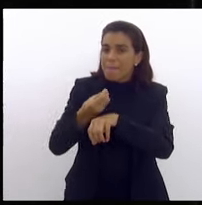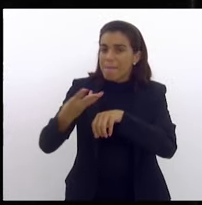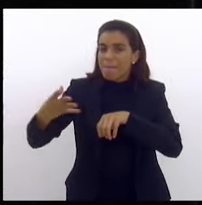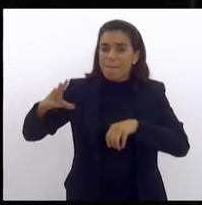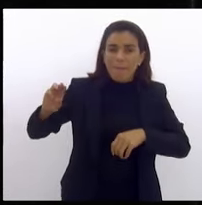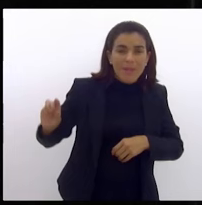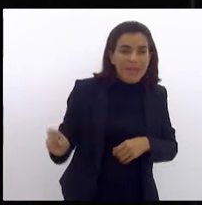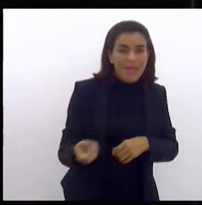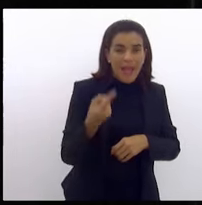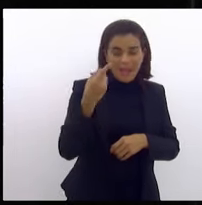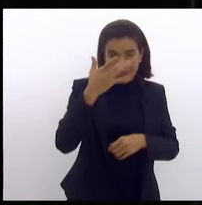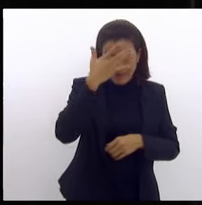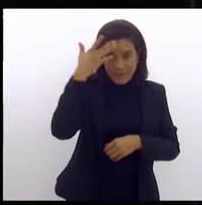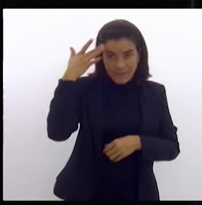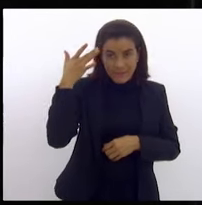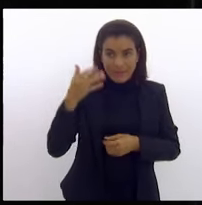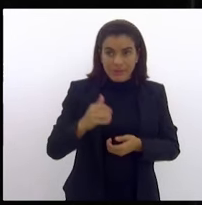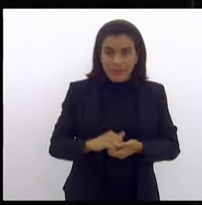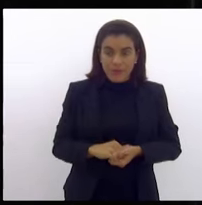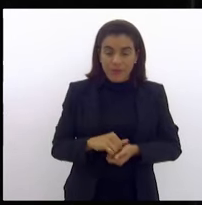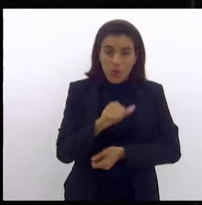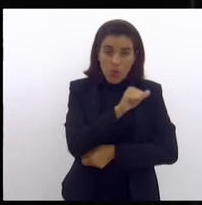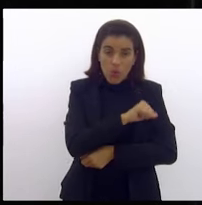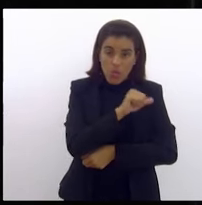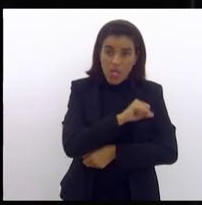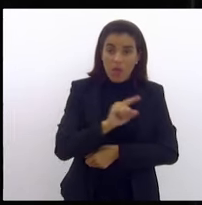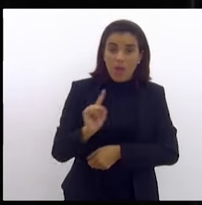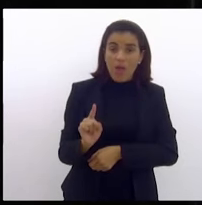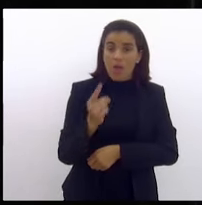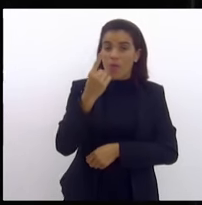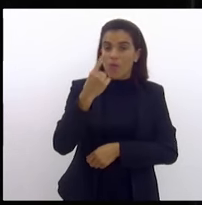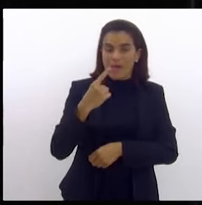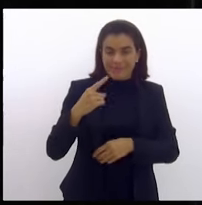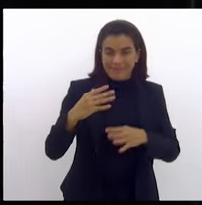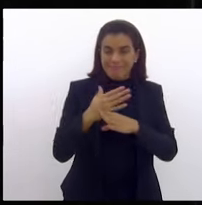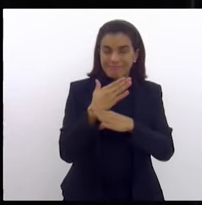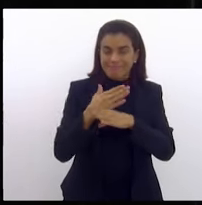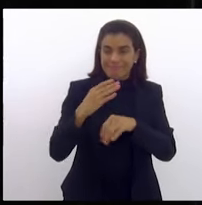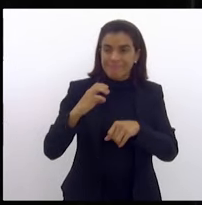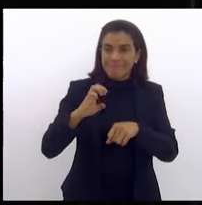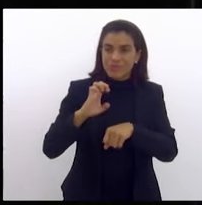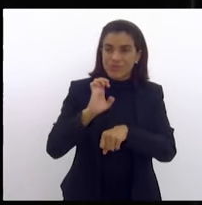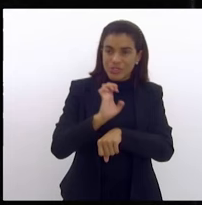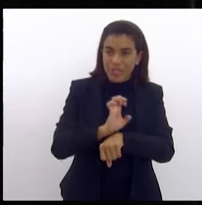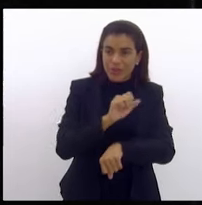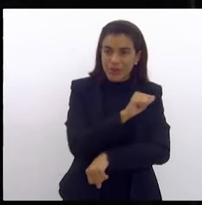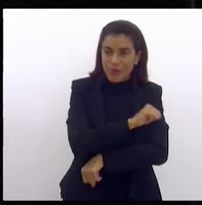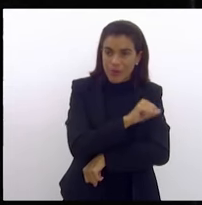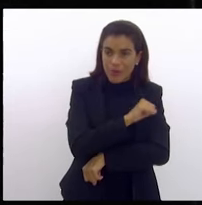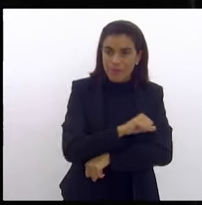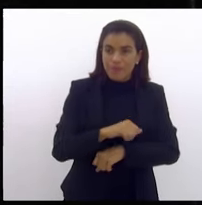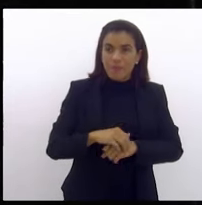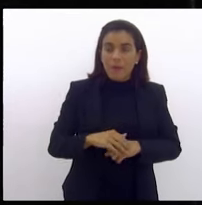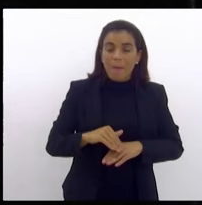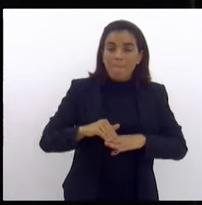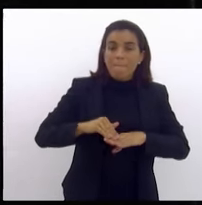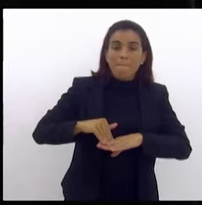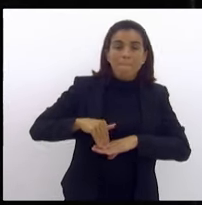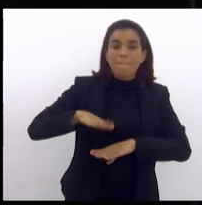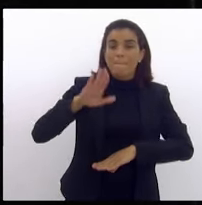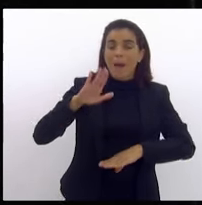cidade, que é uma das... Rio de Janeiro é uma das cidades, o estado do Rio de Janeiro é um dos estados